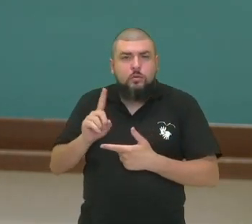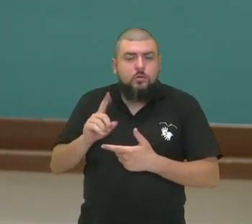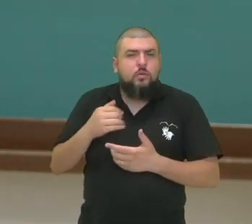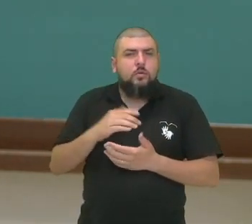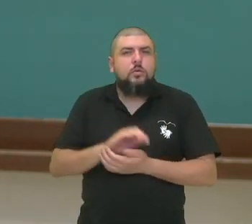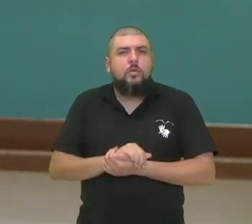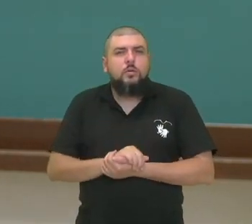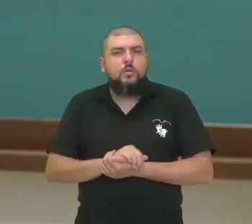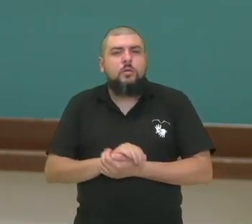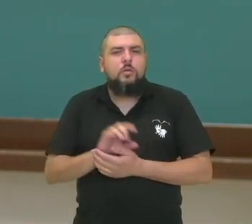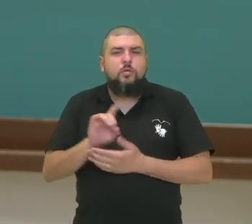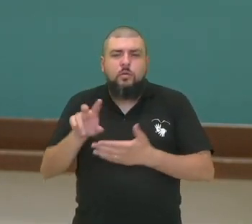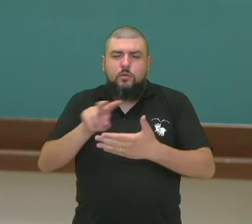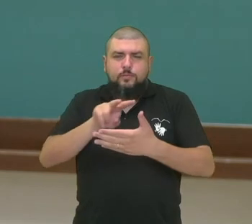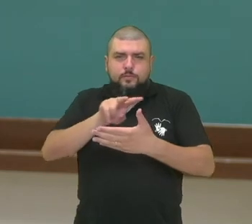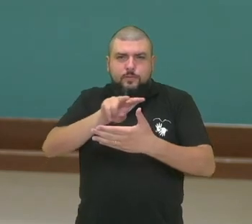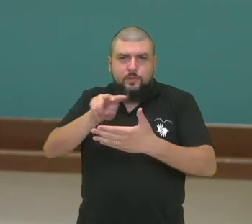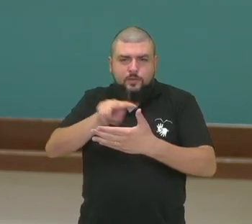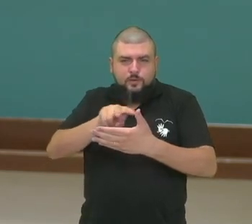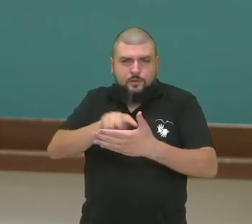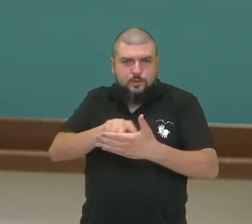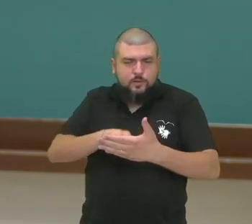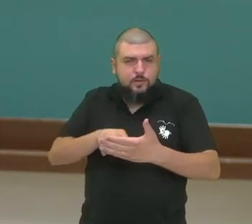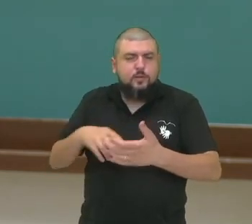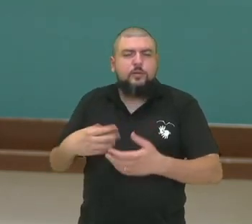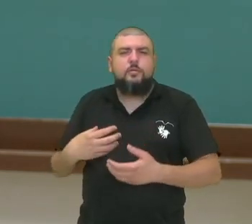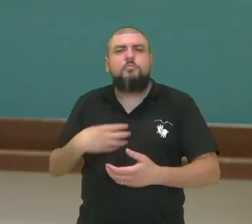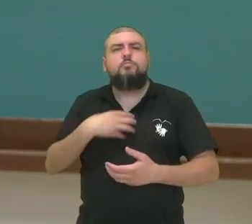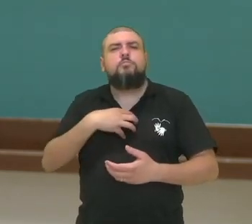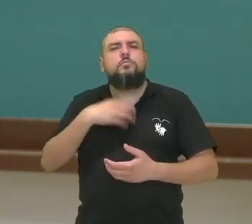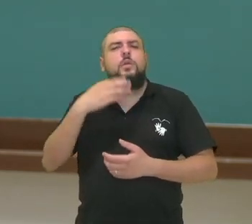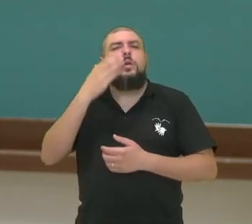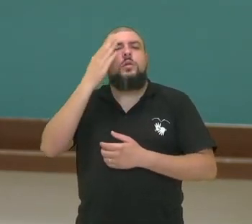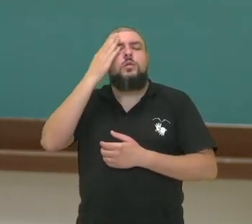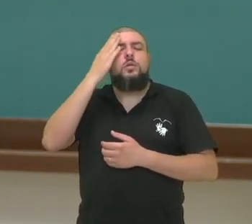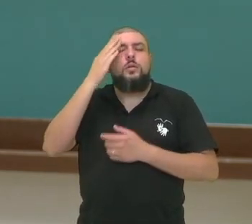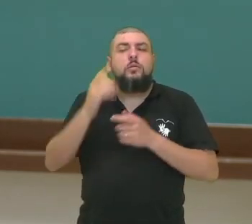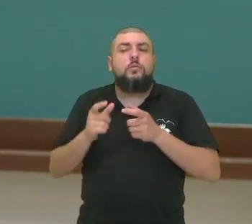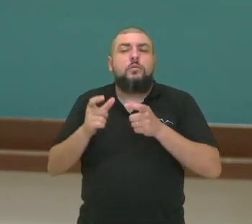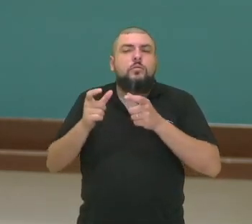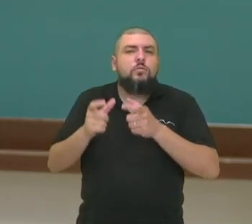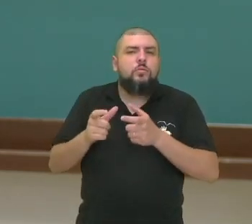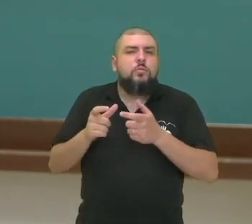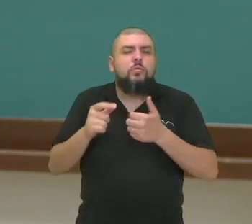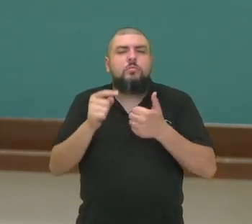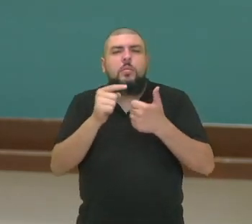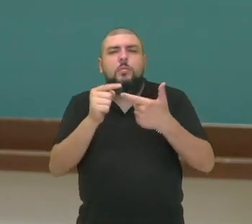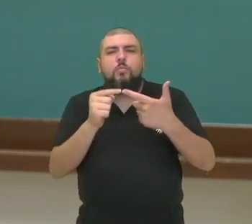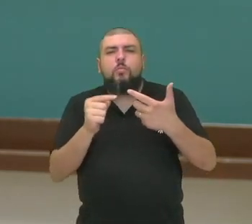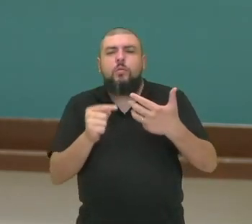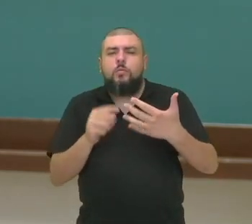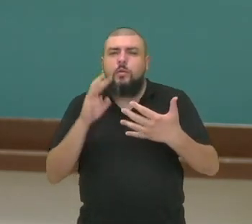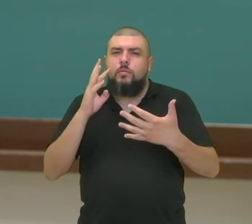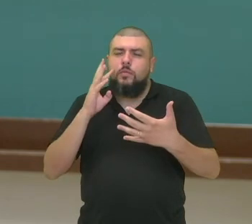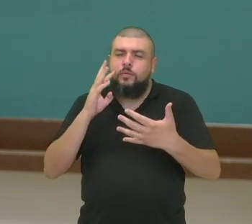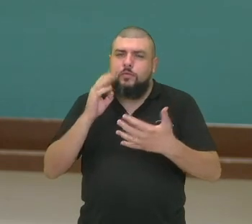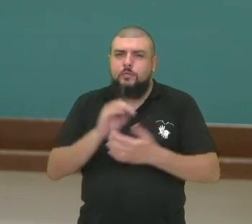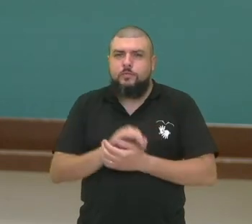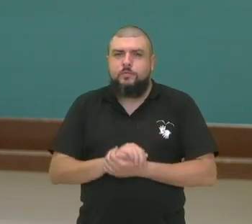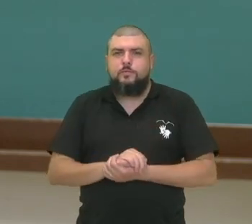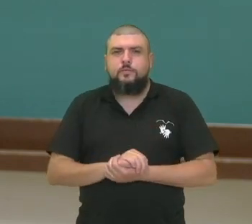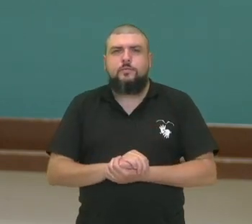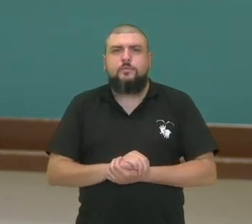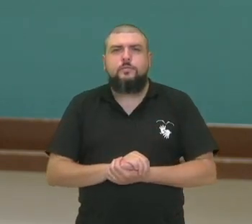município, só lendo a letra do hino você já vai identificando alguns elementos bacanas presentes nesse